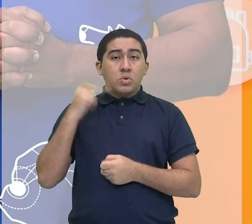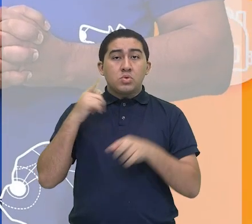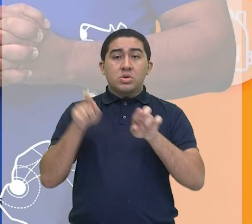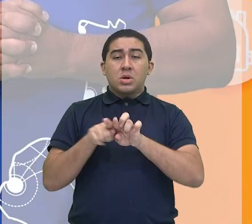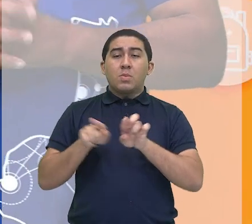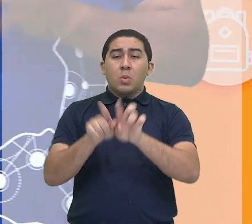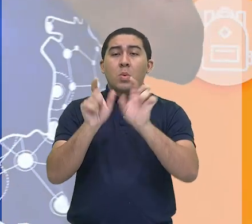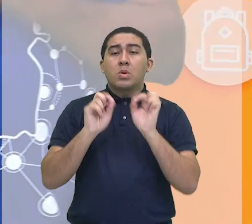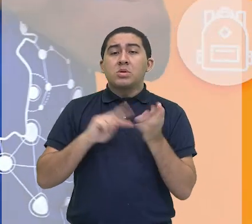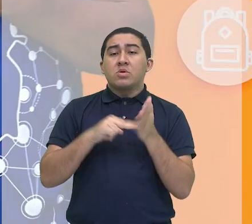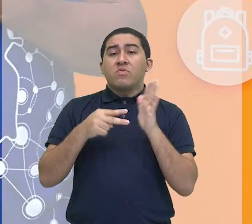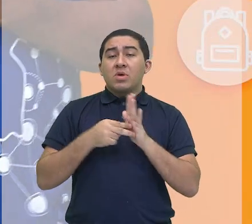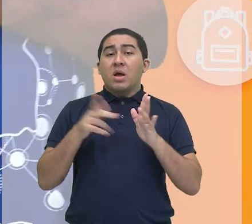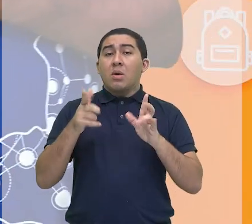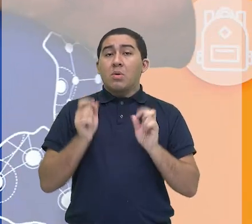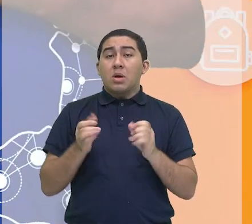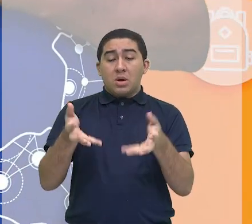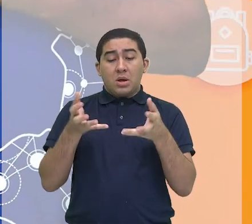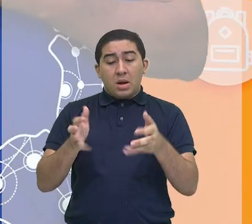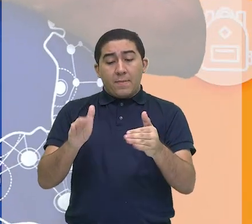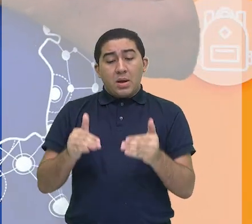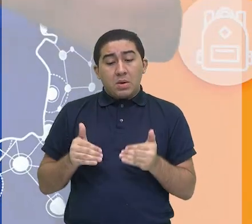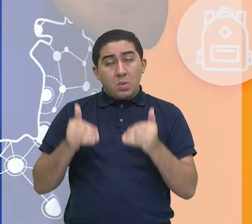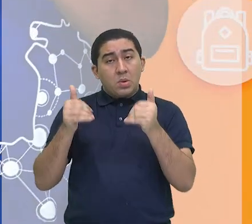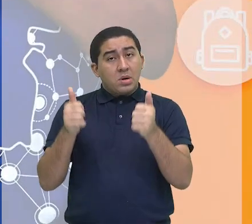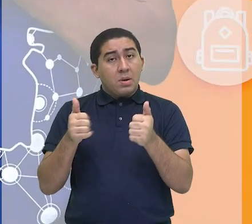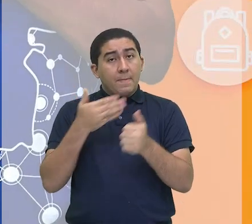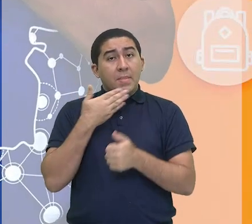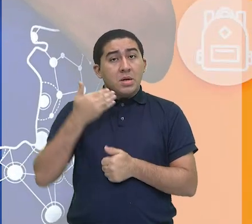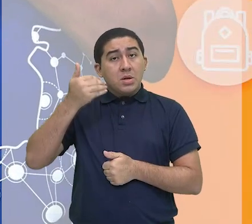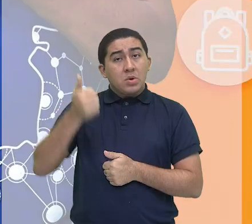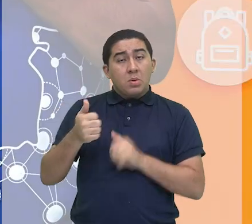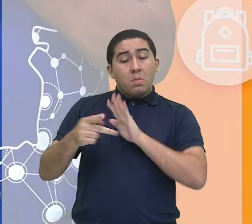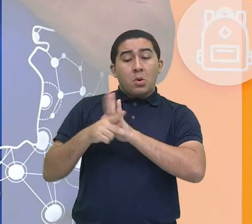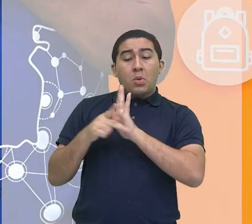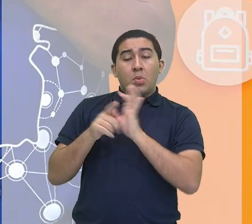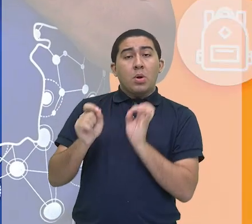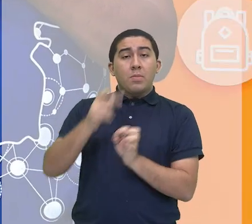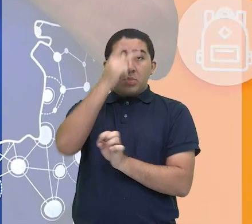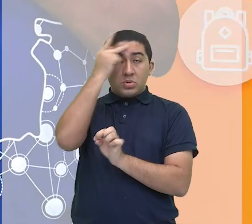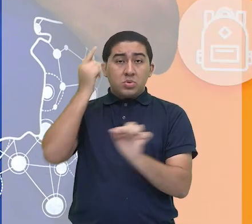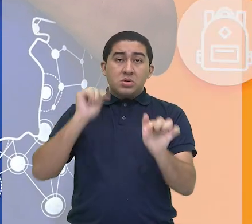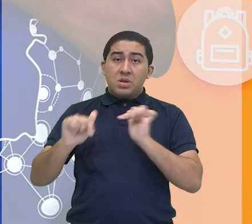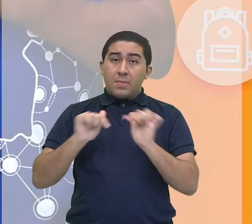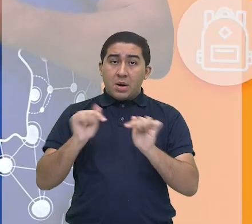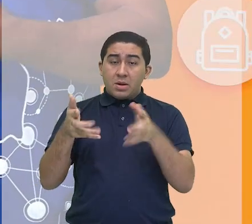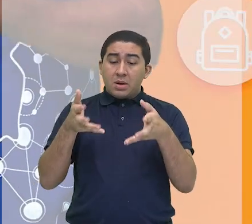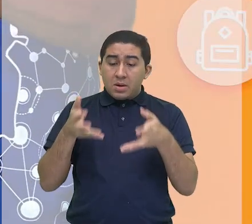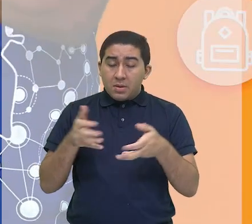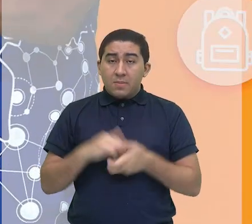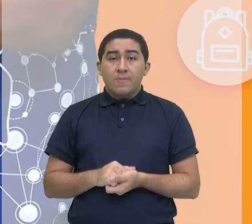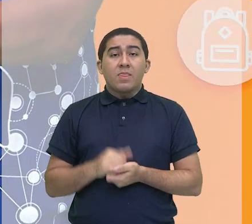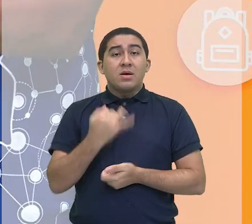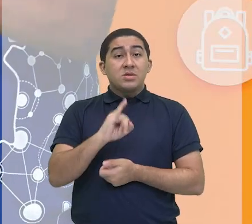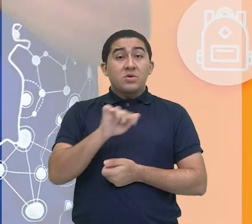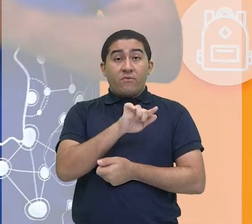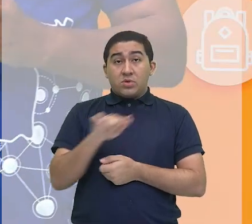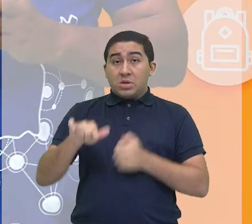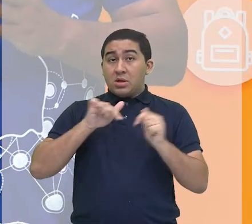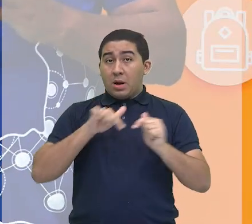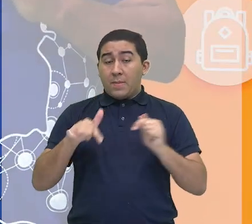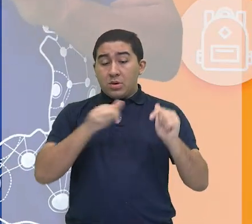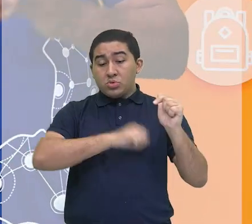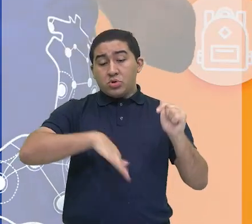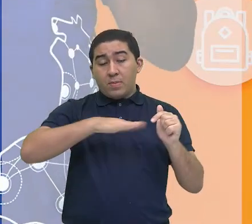que é isso? É buscar melhorias. Buscar melhorias para o trabalhador. Se você trabalha no